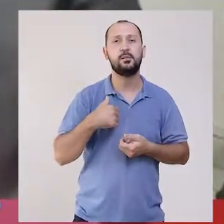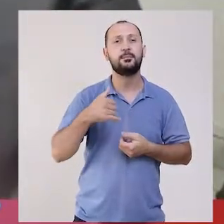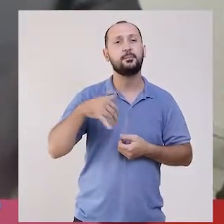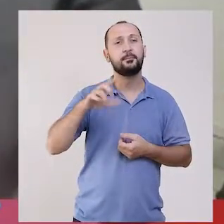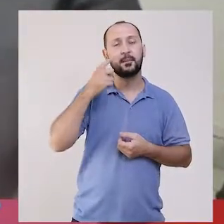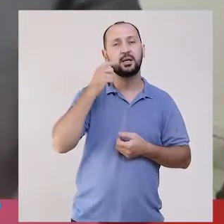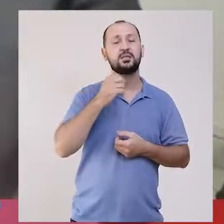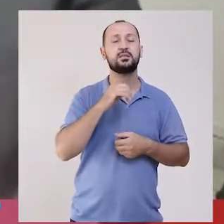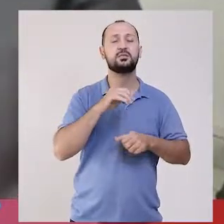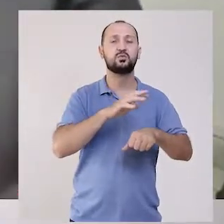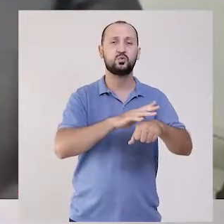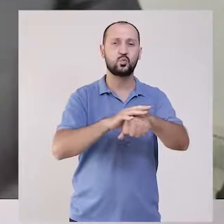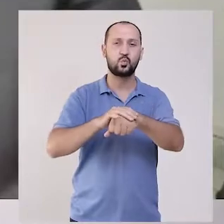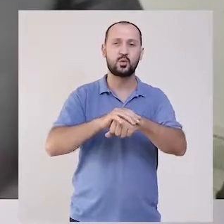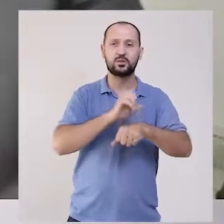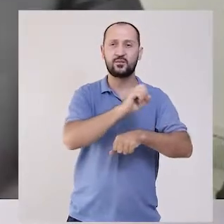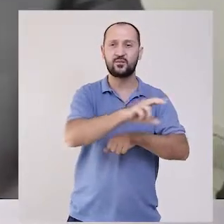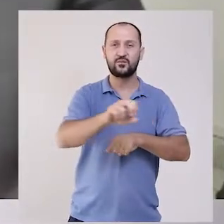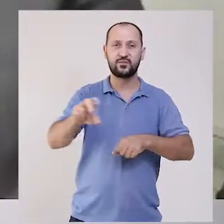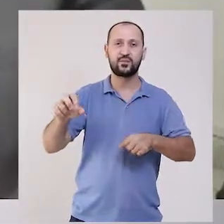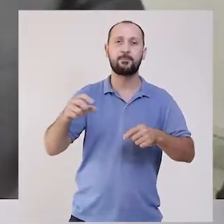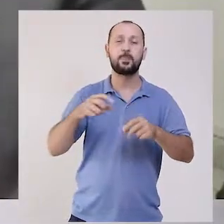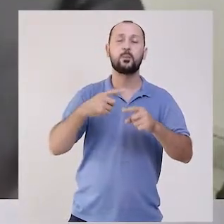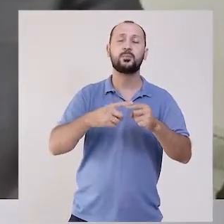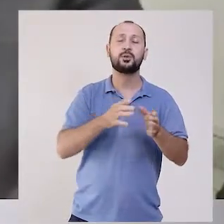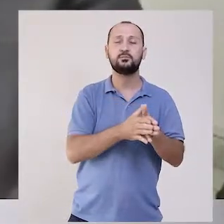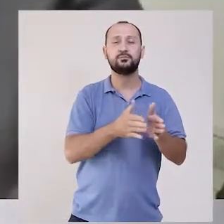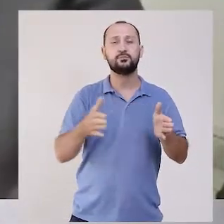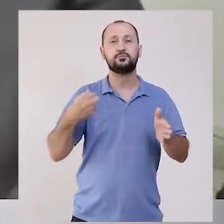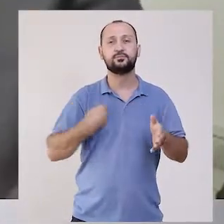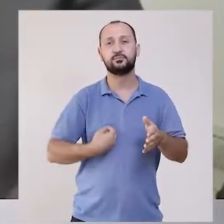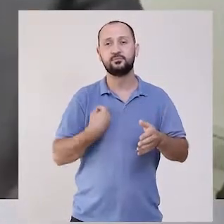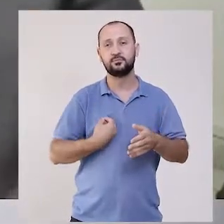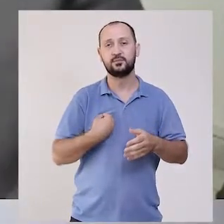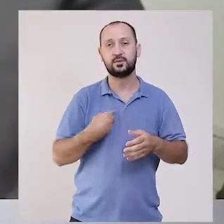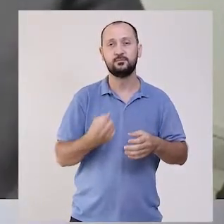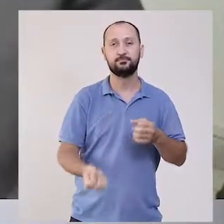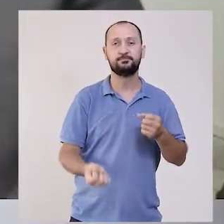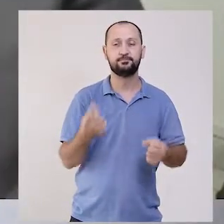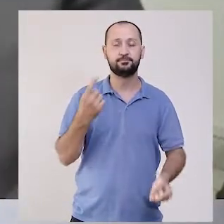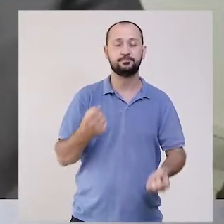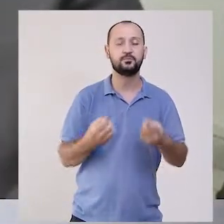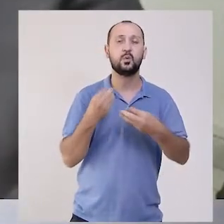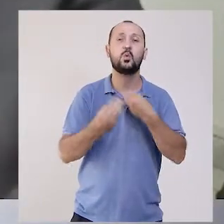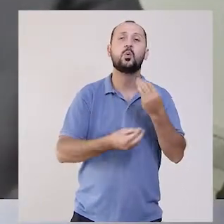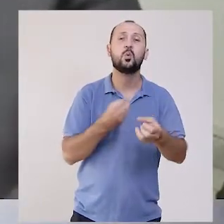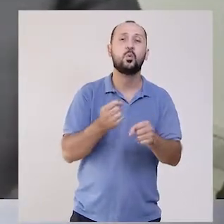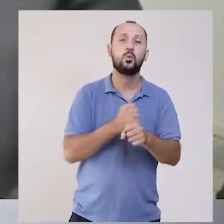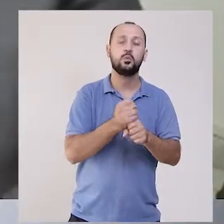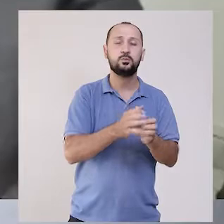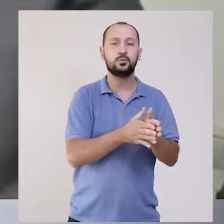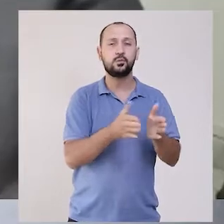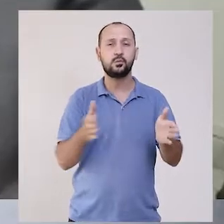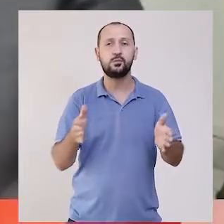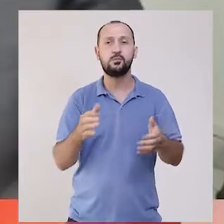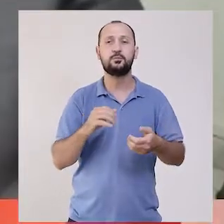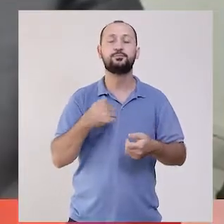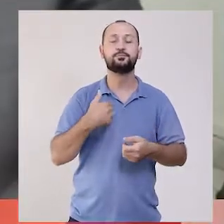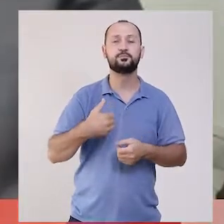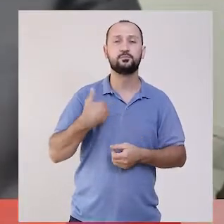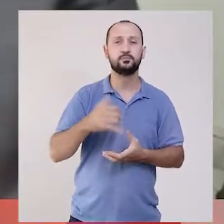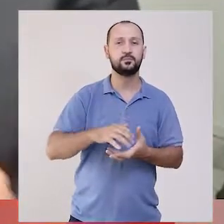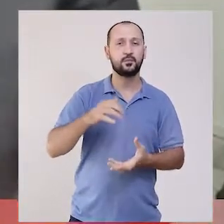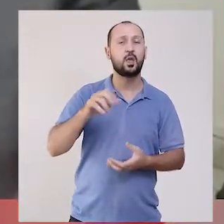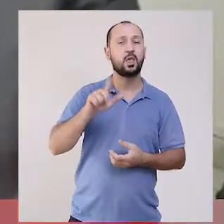erisipela, tem mais essas infecções que no curso da vida elas são raras. Agora, com o passar dos anos,